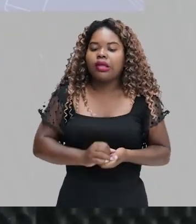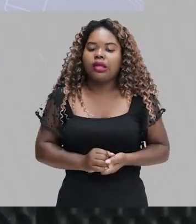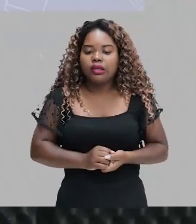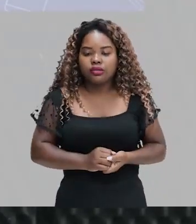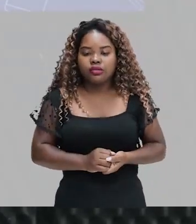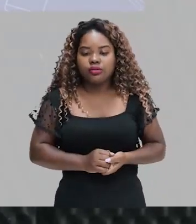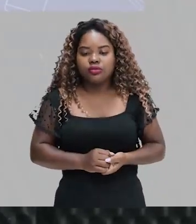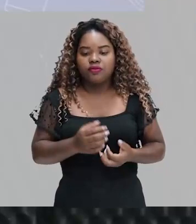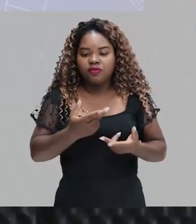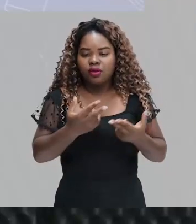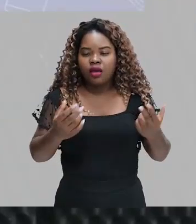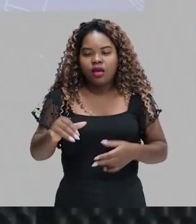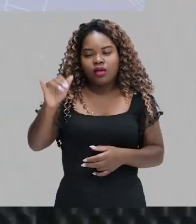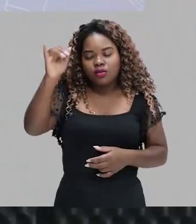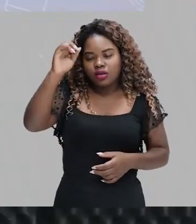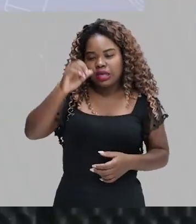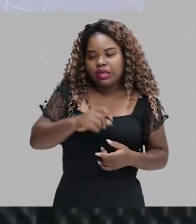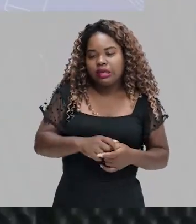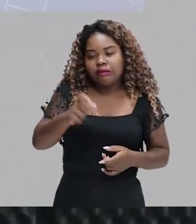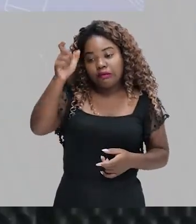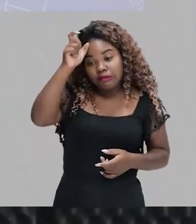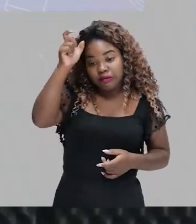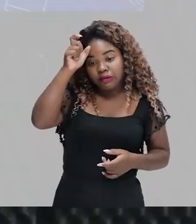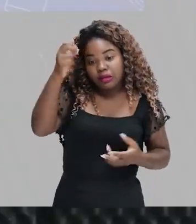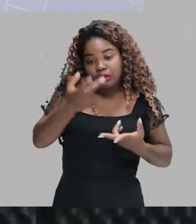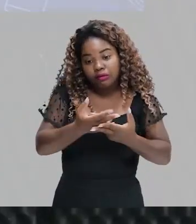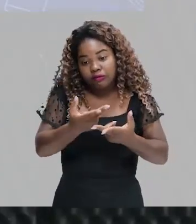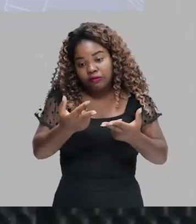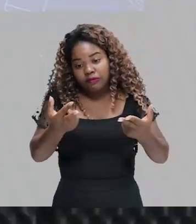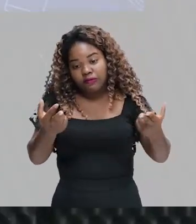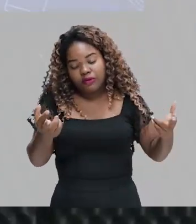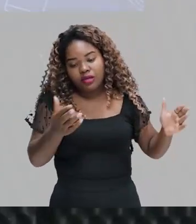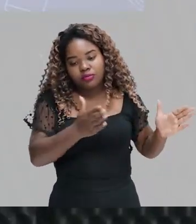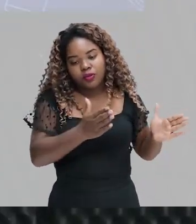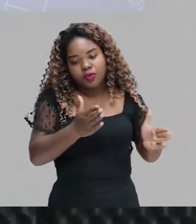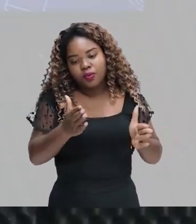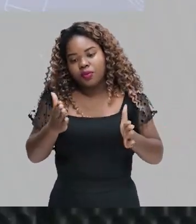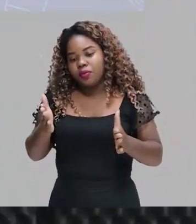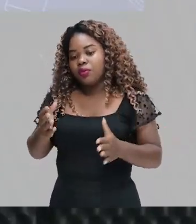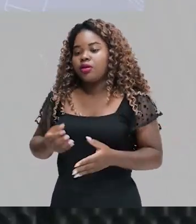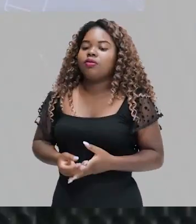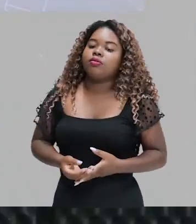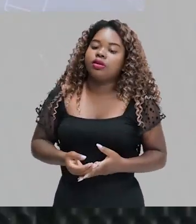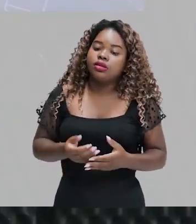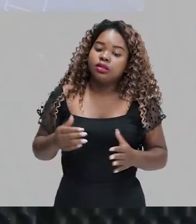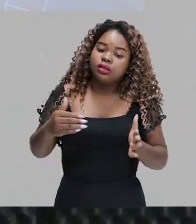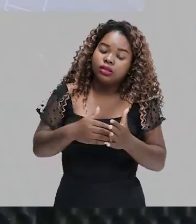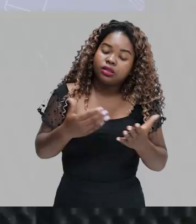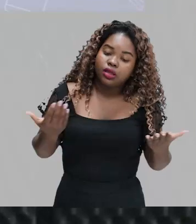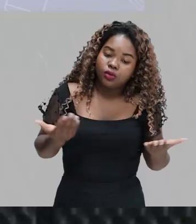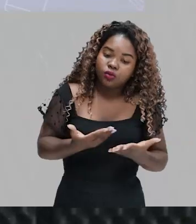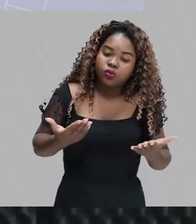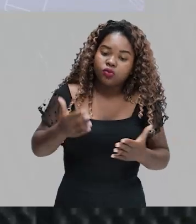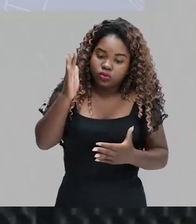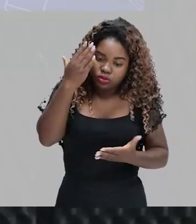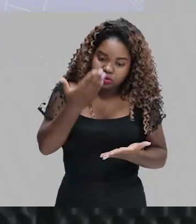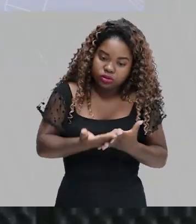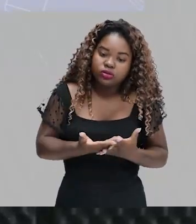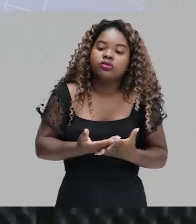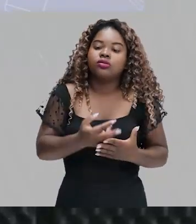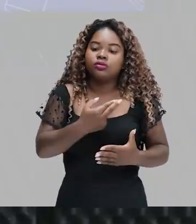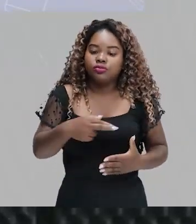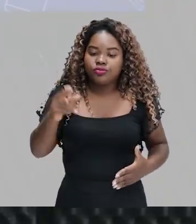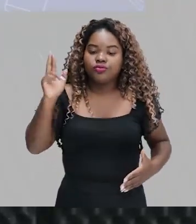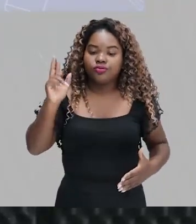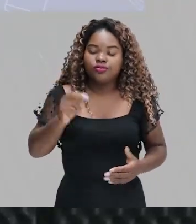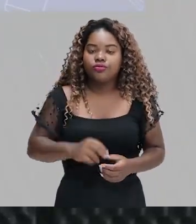o purgatório, o inferno e assim por diante. Várias etapas de como a gente até hoje crê na religiosidade cristã, de como a coisa vai acontecer,